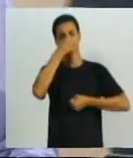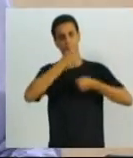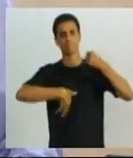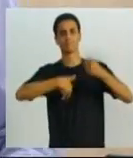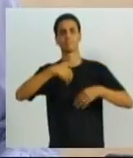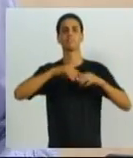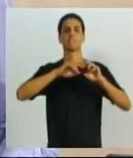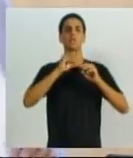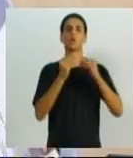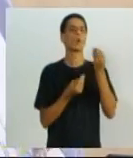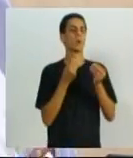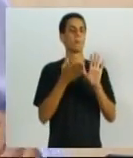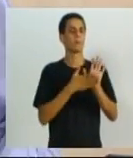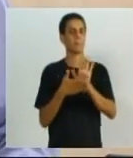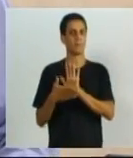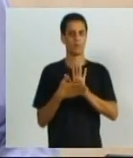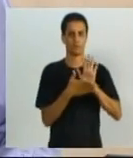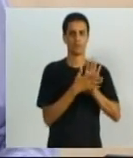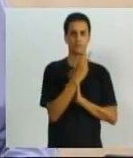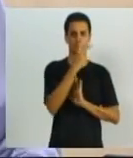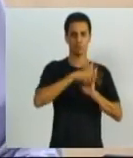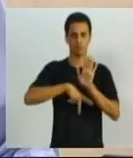das iniciativas.